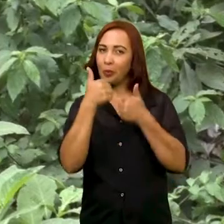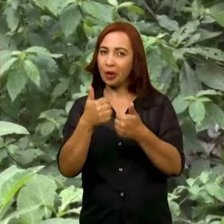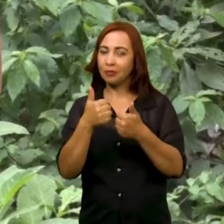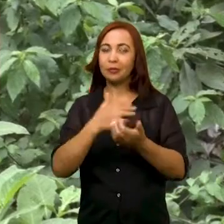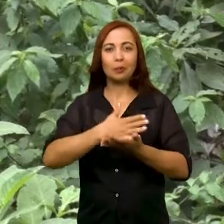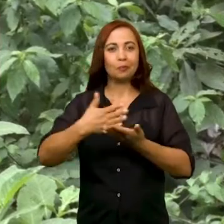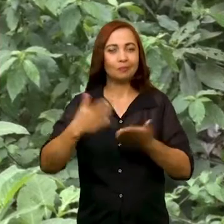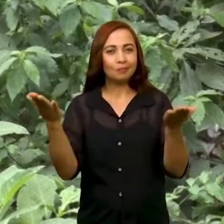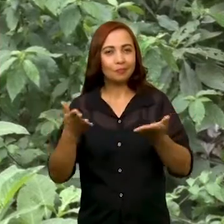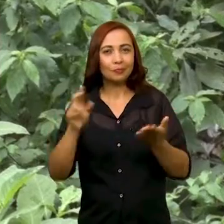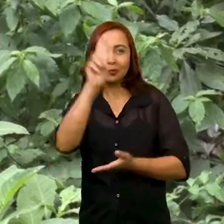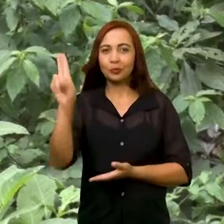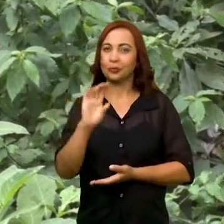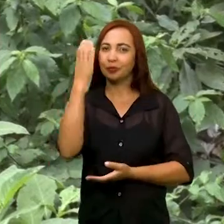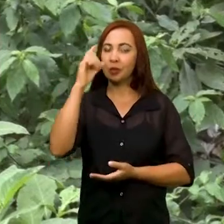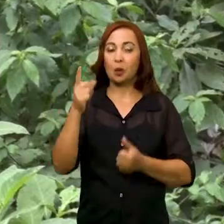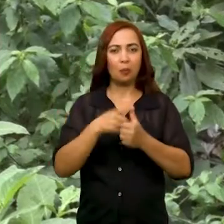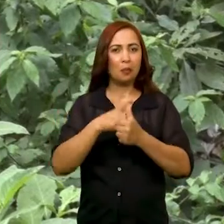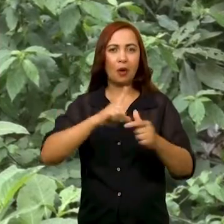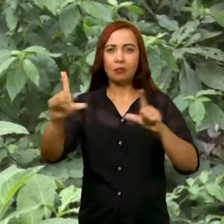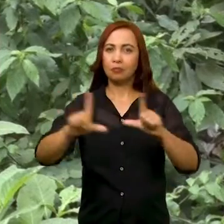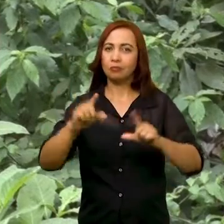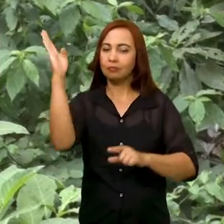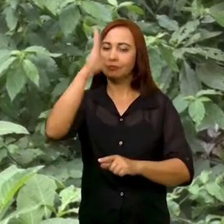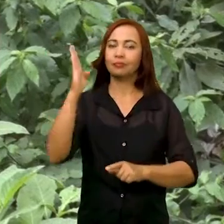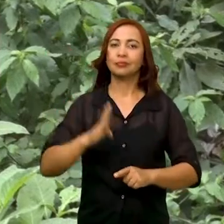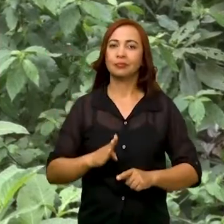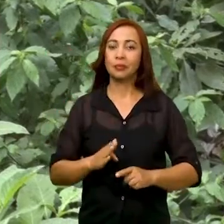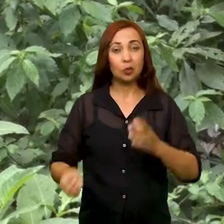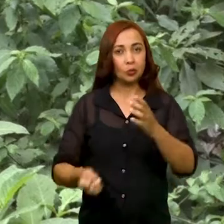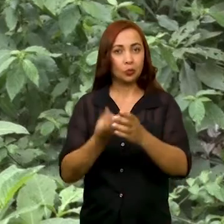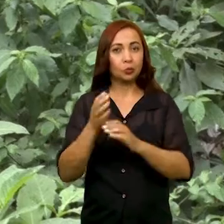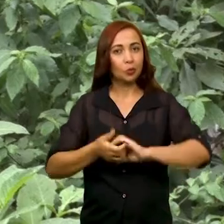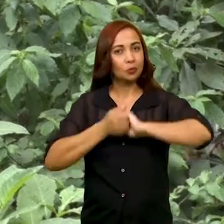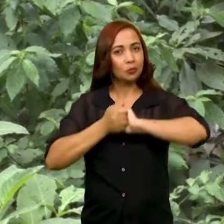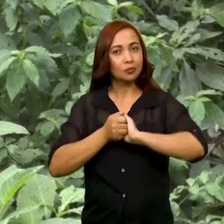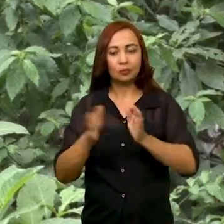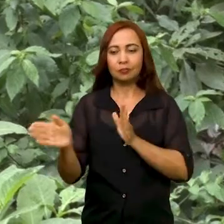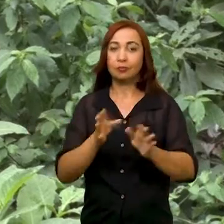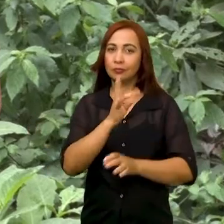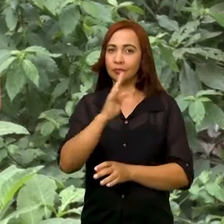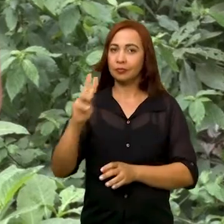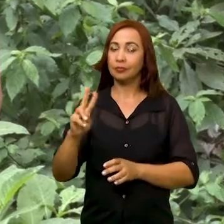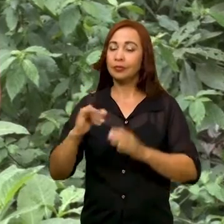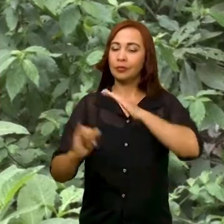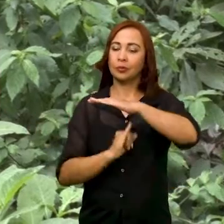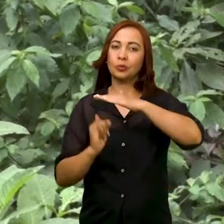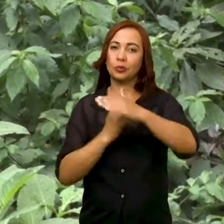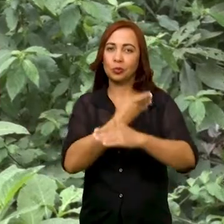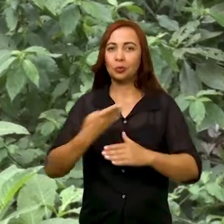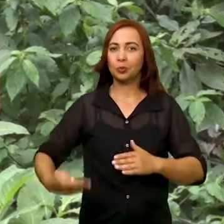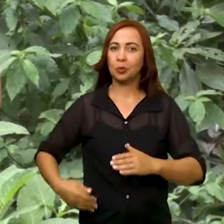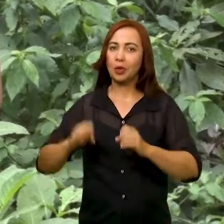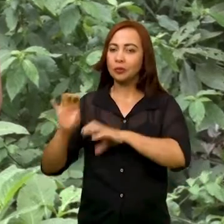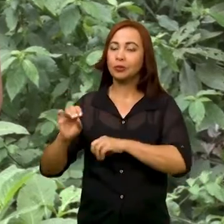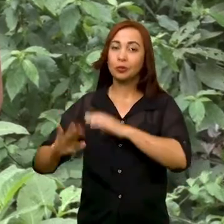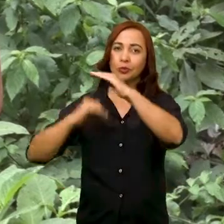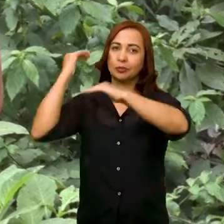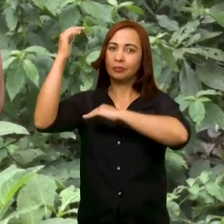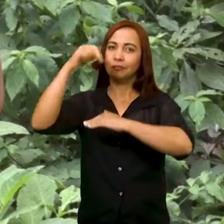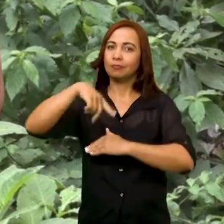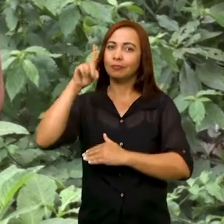Olá, tudo bem? Está no ar o Univerciência, o primeiro programa brasileiro fruto de uma parceria entre TVs e instituições públicas de